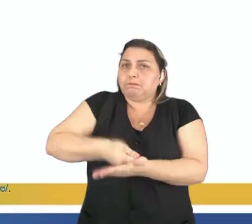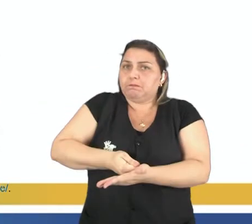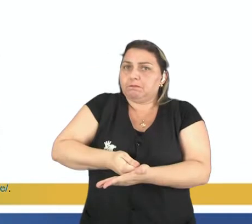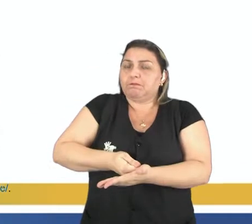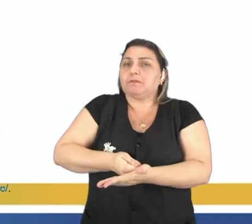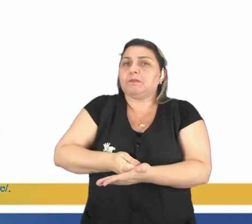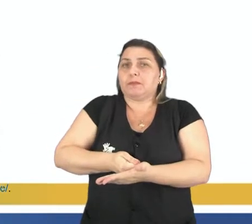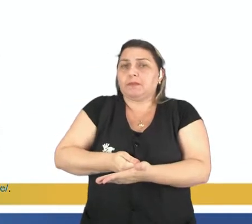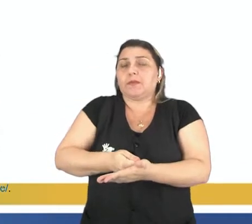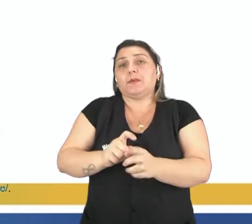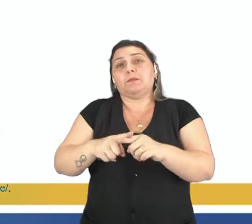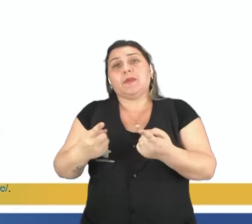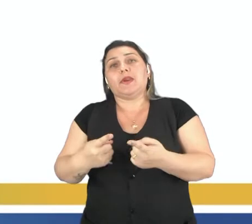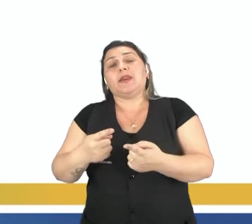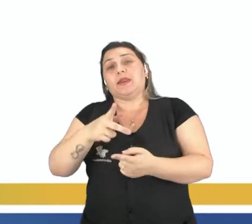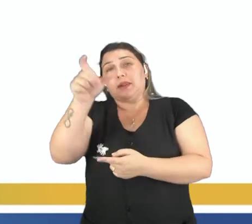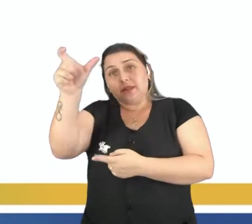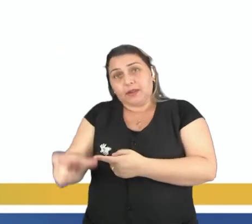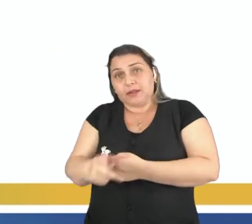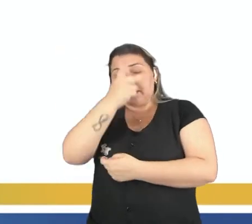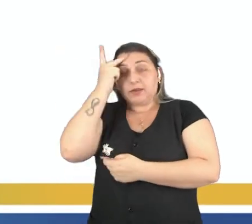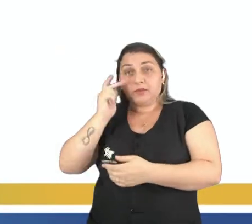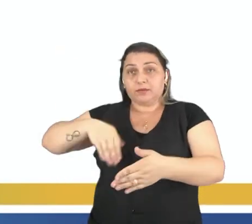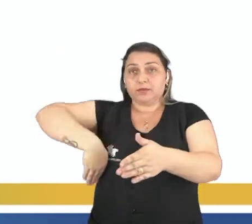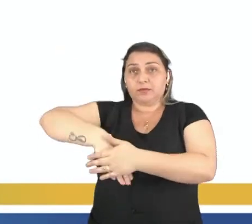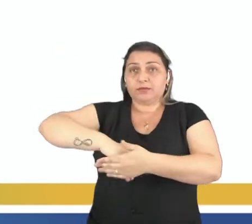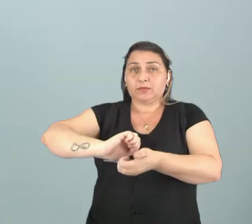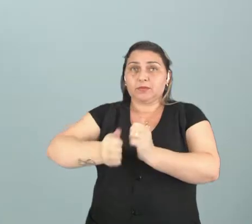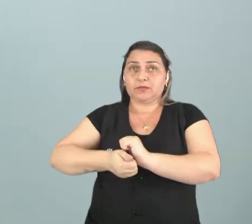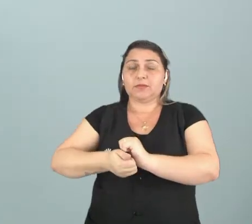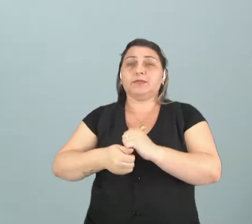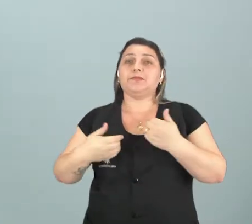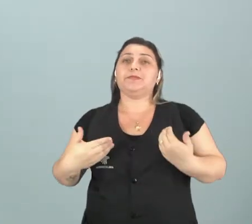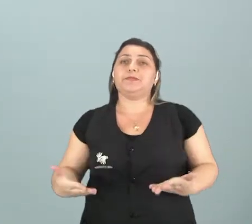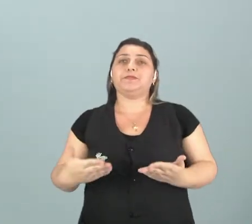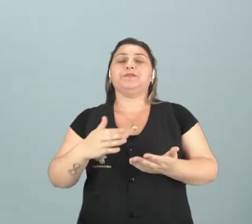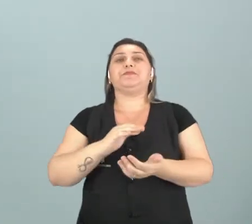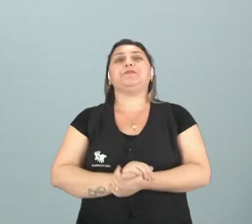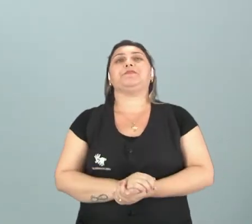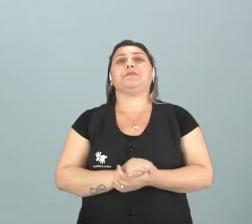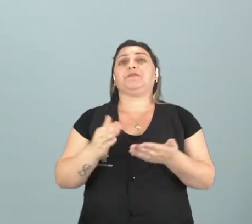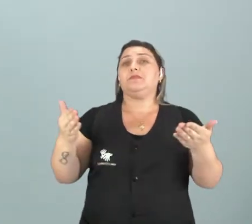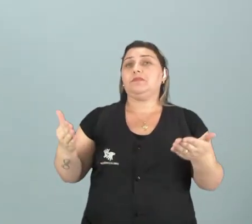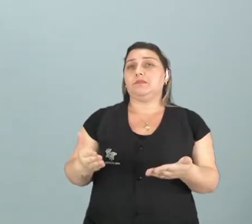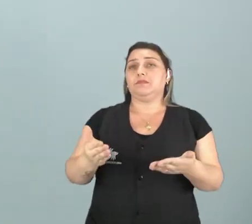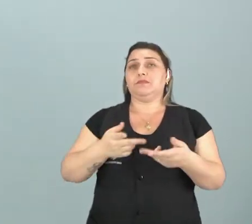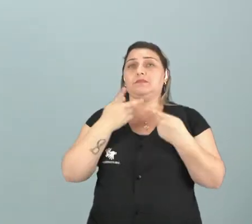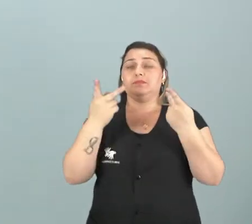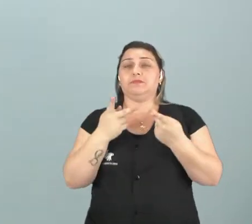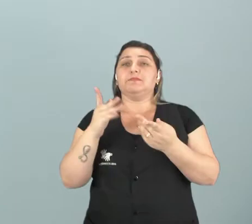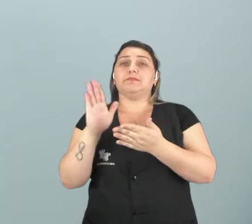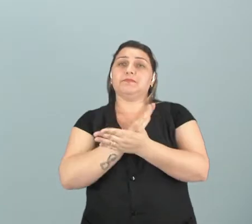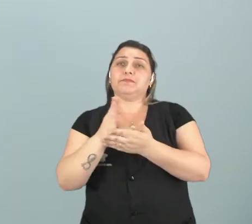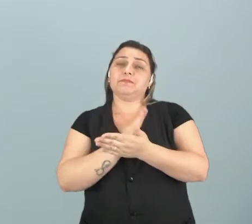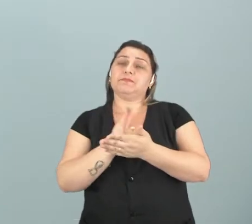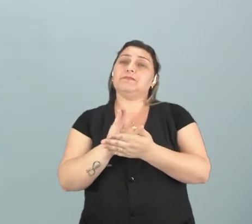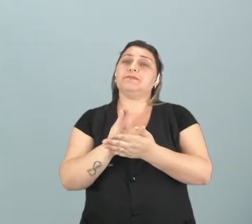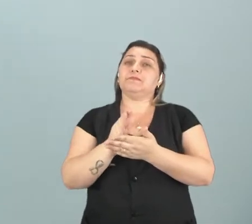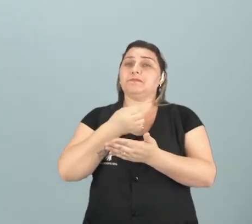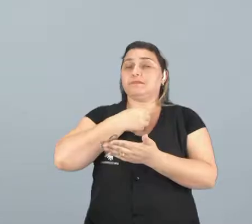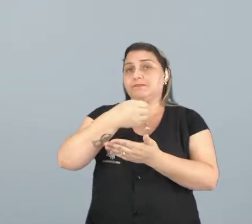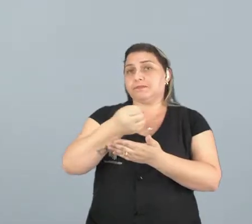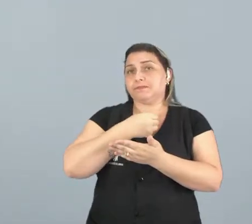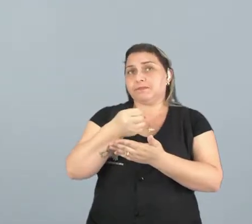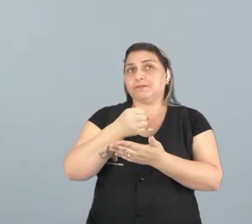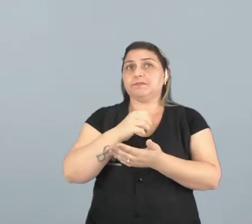obrigatório, exceto para os atletas durante o jogo. Vamos lá, gente, vamos falar sobre alguns pontos dessa reportagem, desse